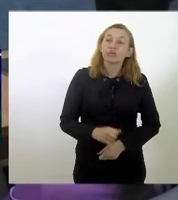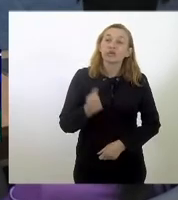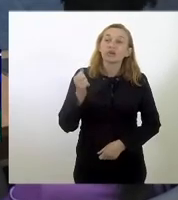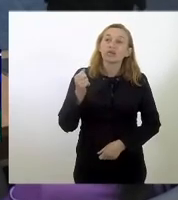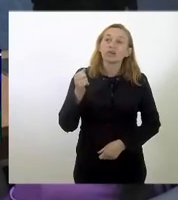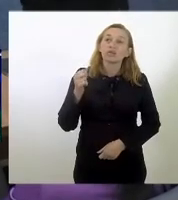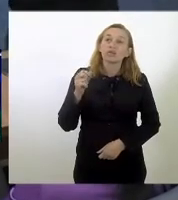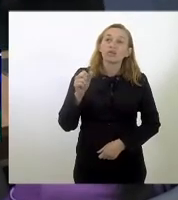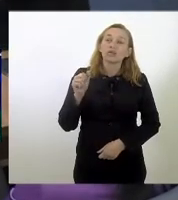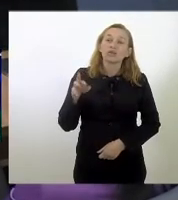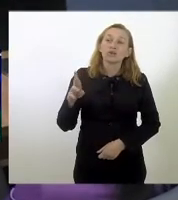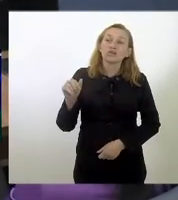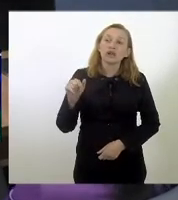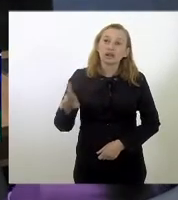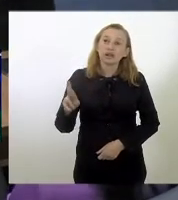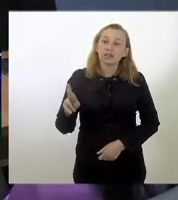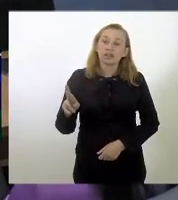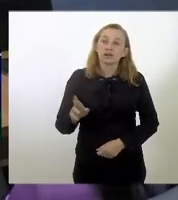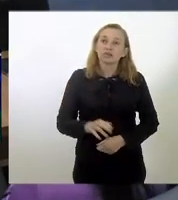Rosenberg.